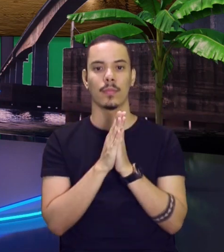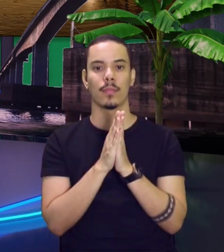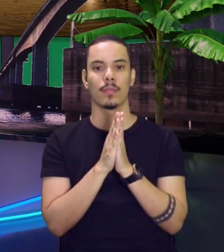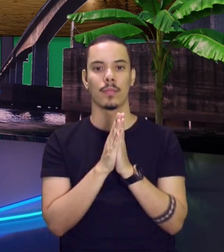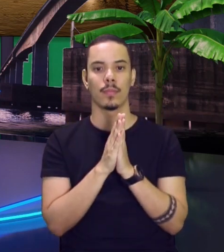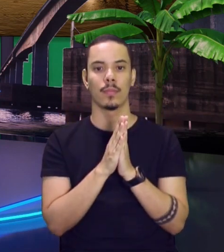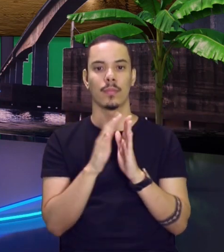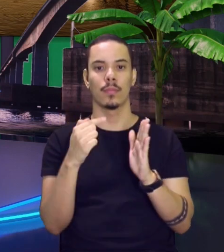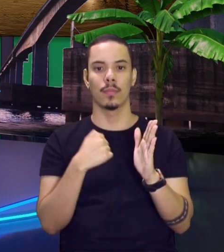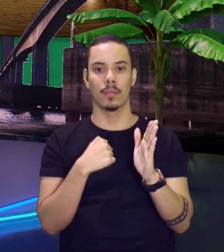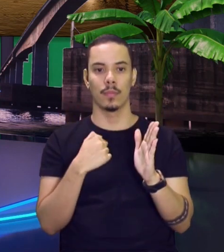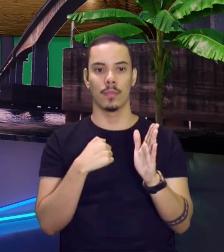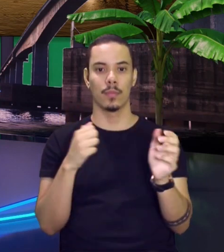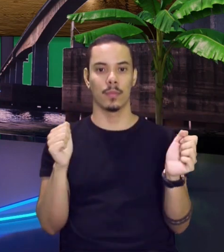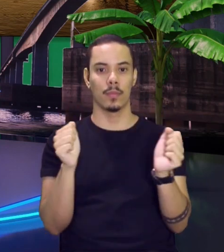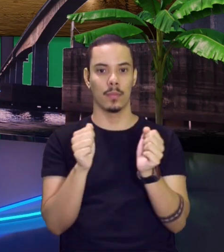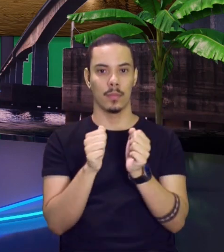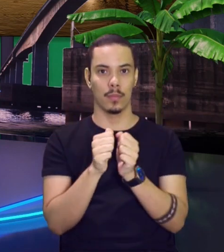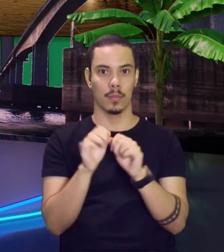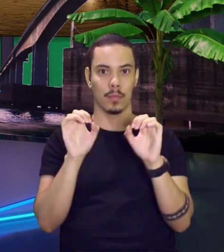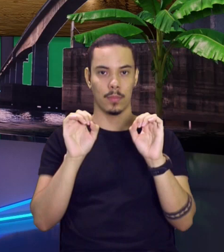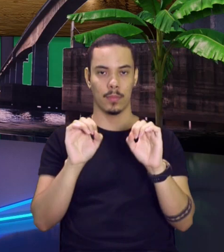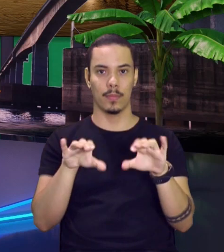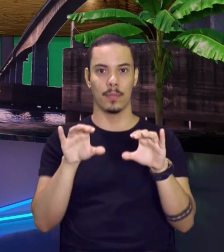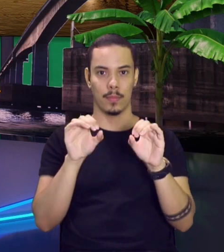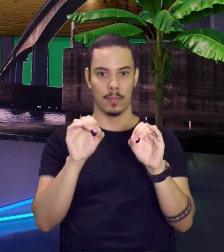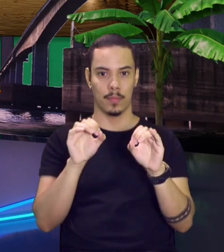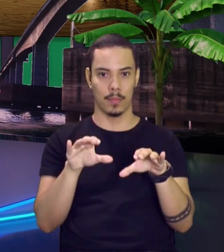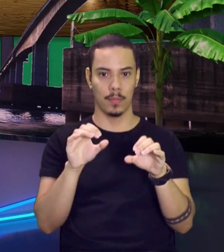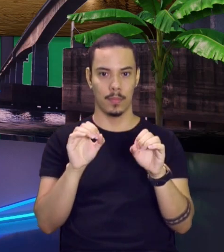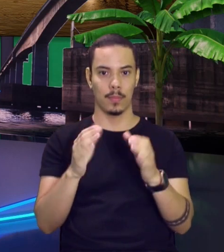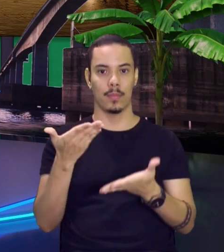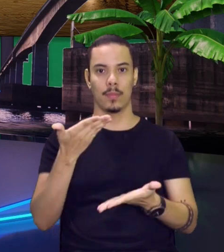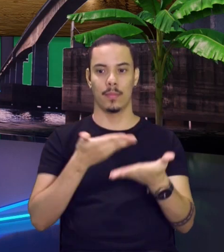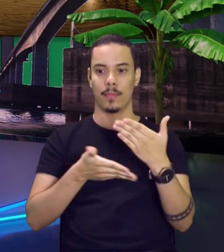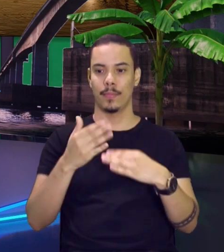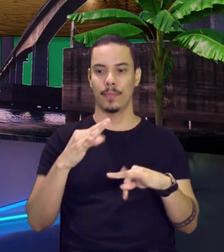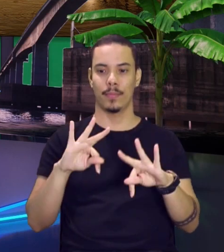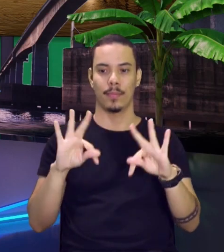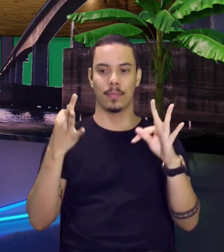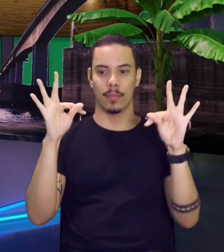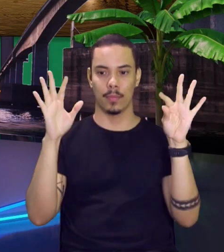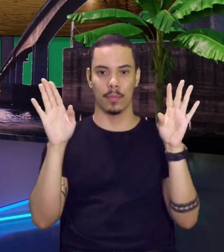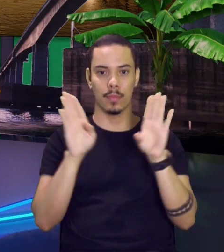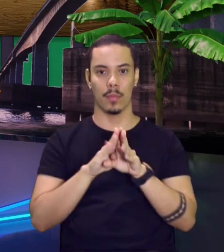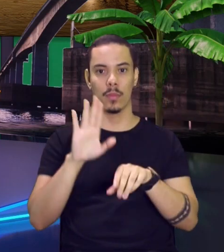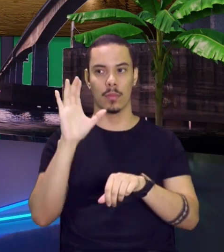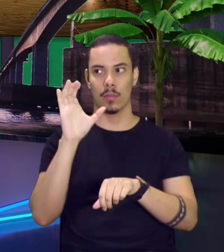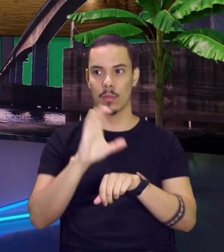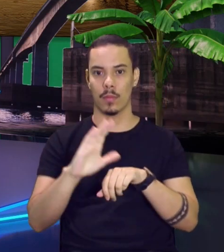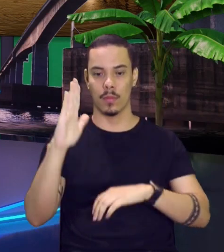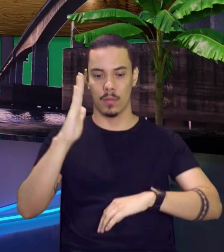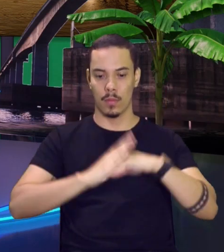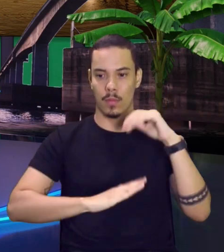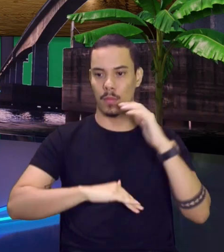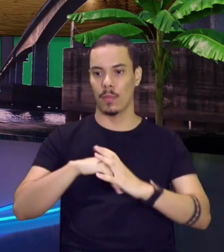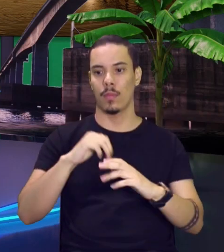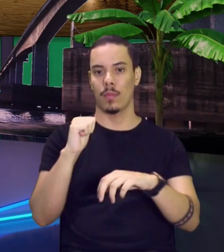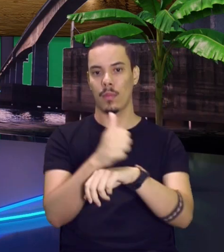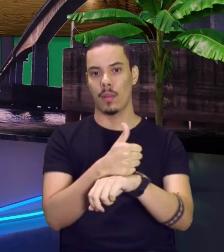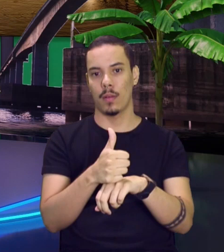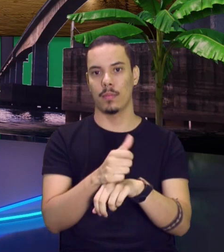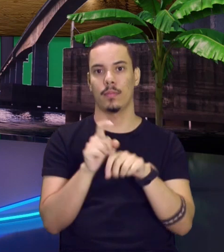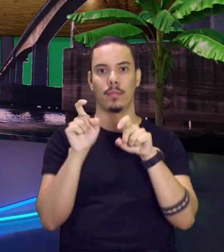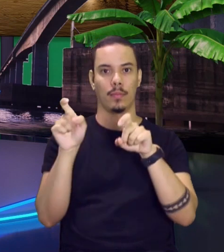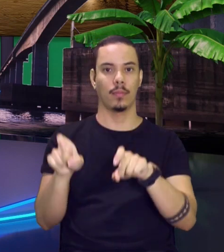eu caminho lado a lado com a educação, seja da mediação tecnológica, seja de um curso profissionalizante, seja da